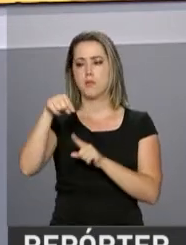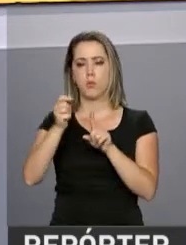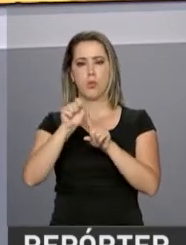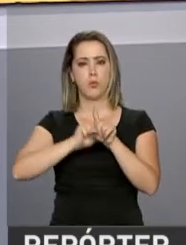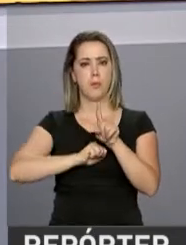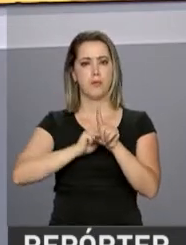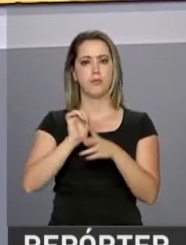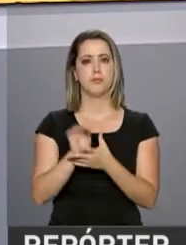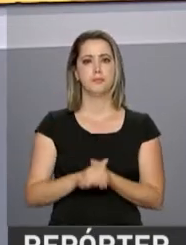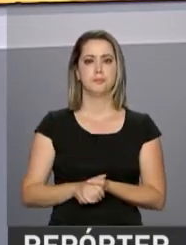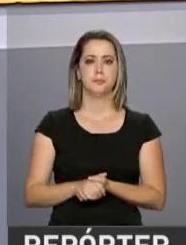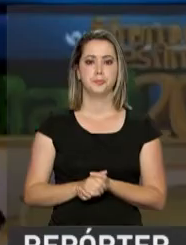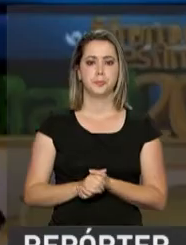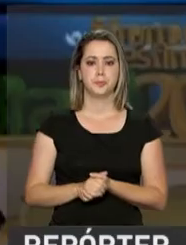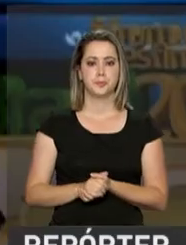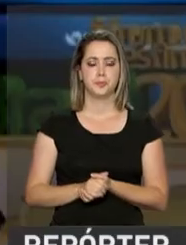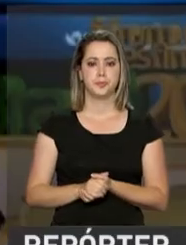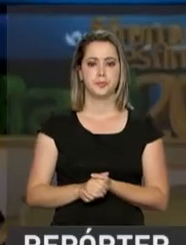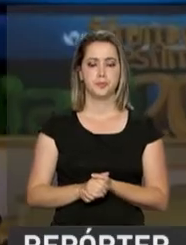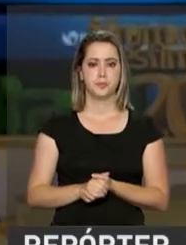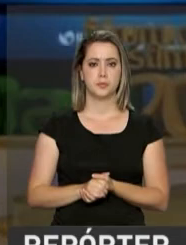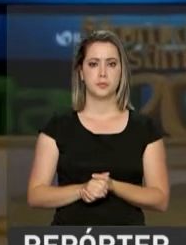próximo mês.